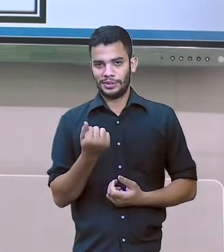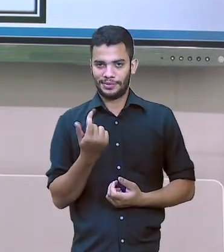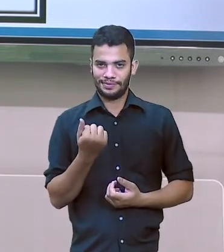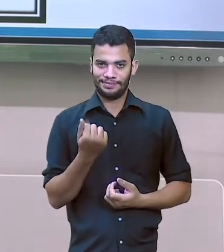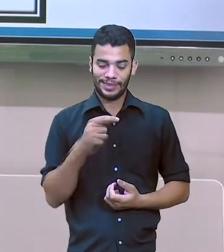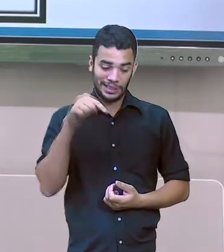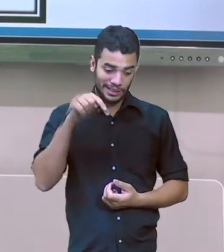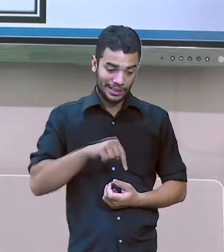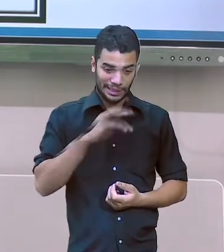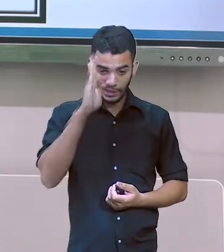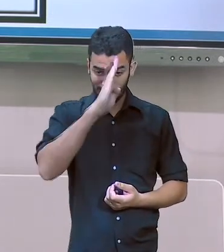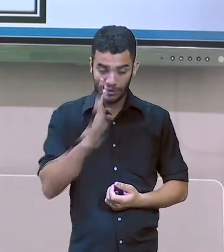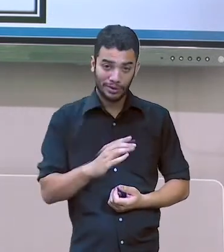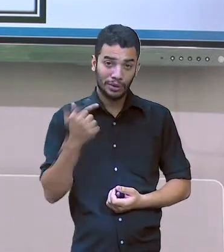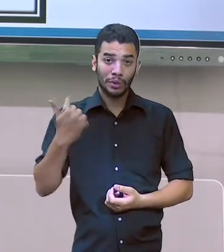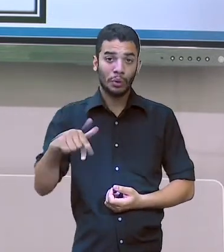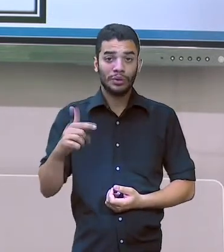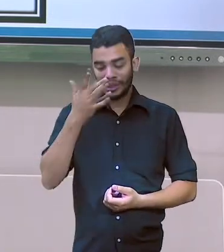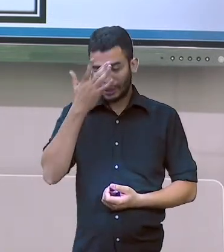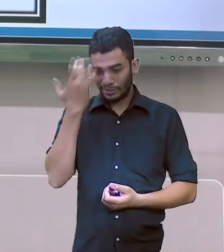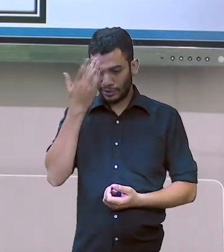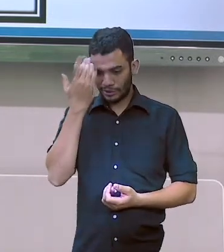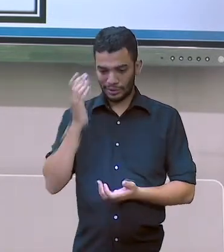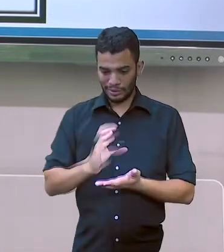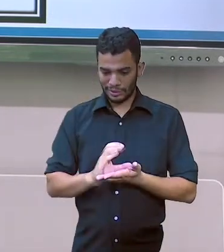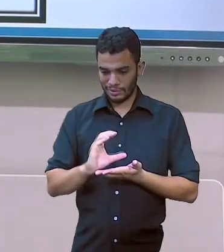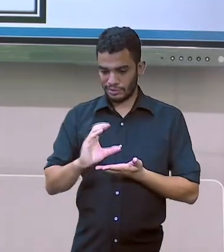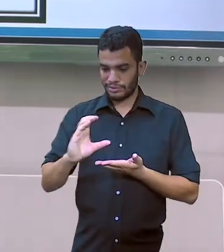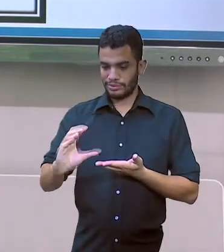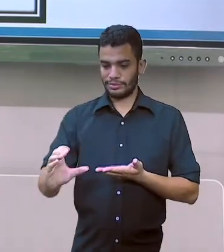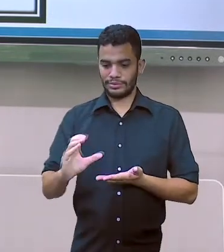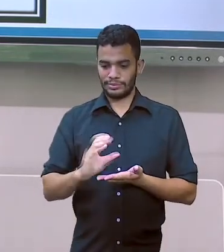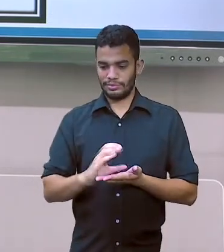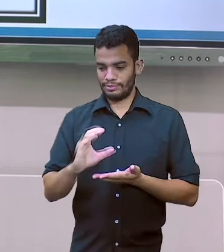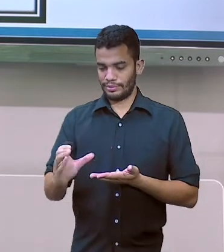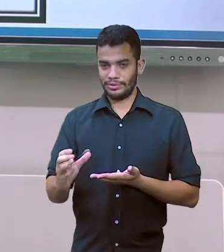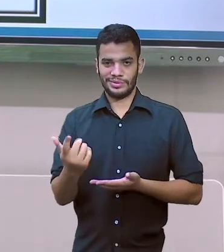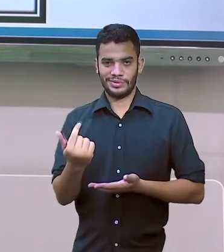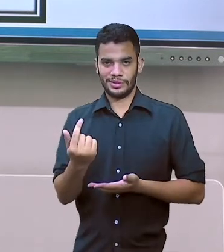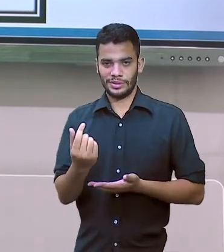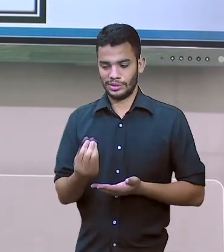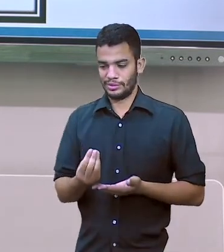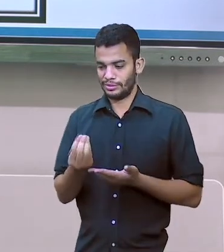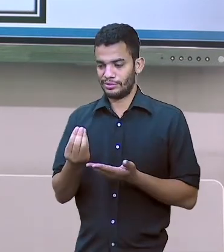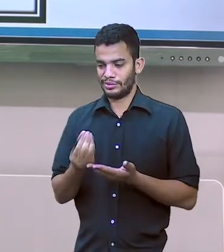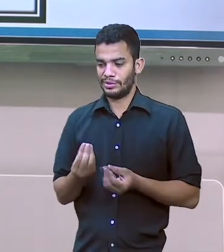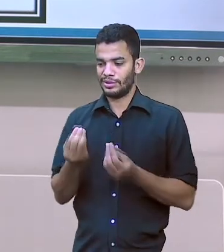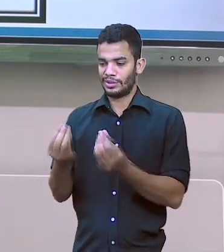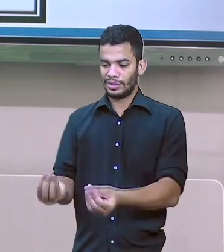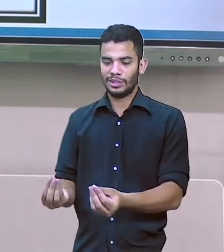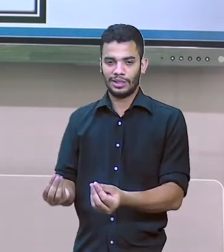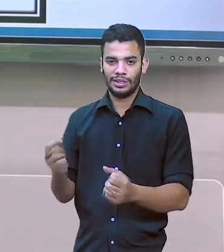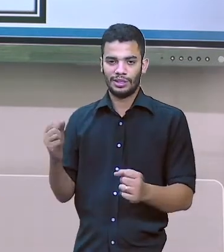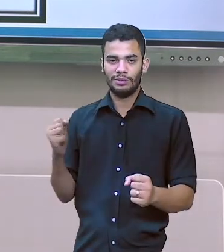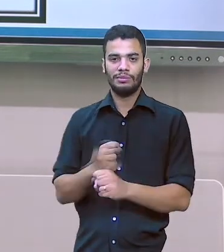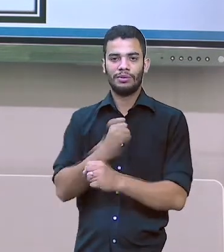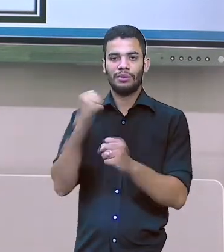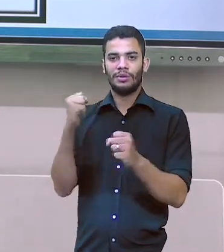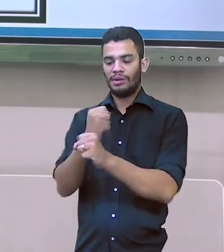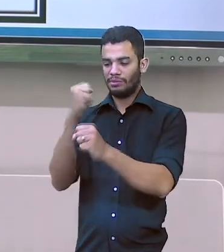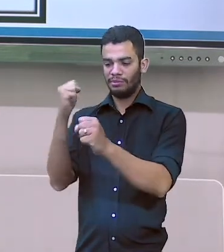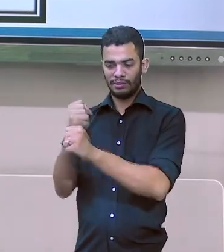tínhamos os investidores dispostos a gastar, a colocar a mão no bolso, né? Vamos colocar